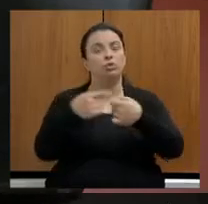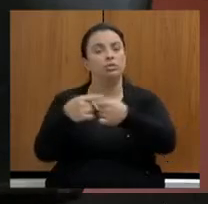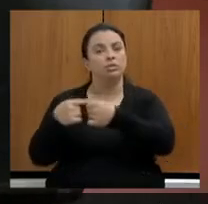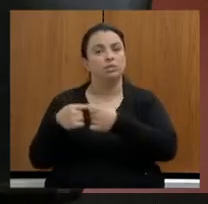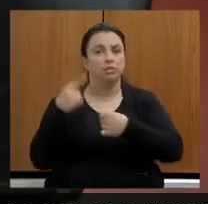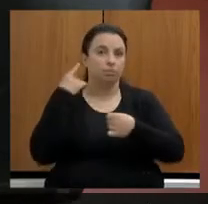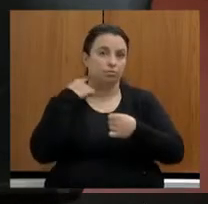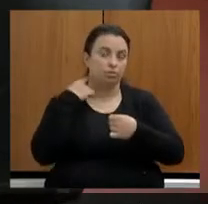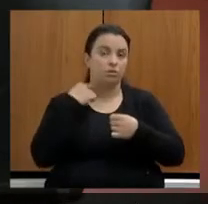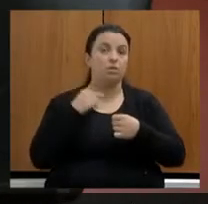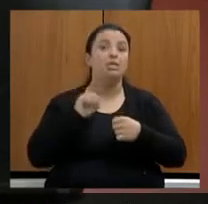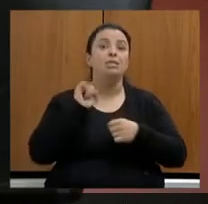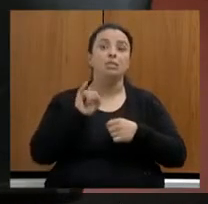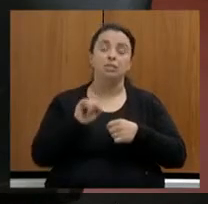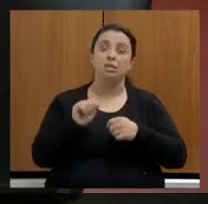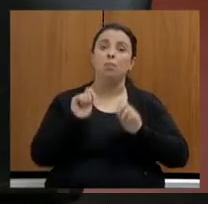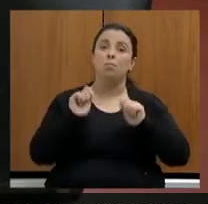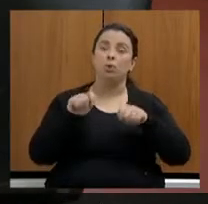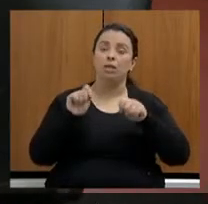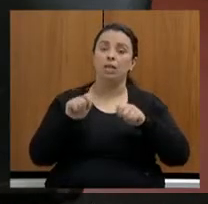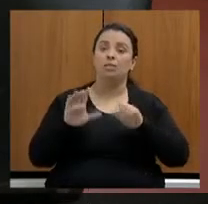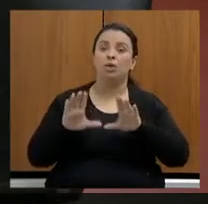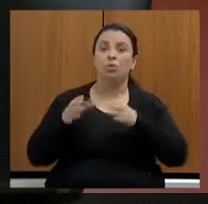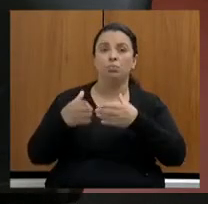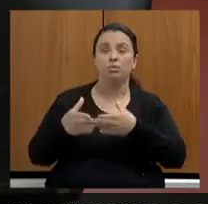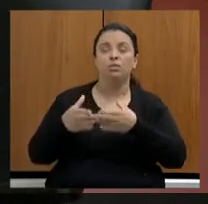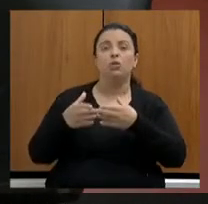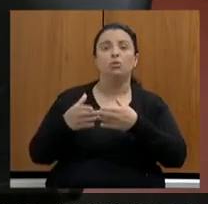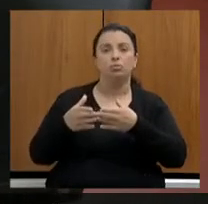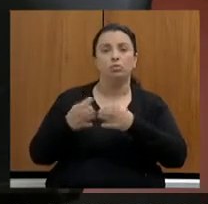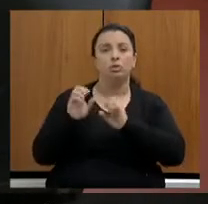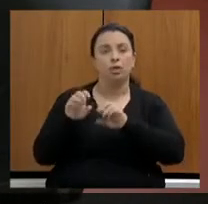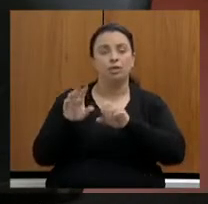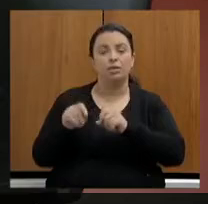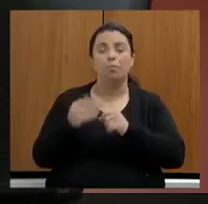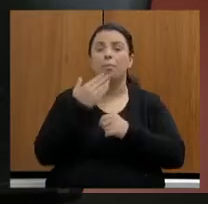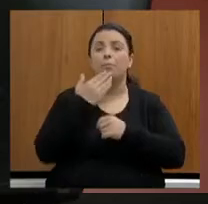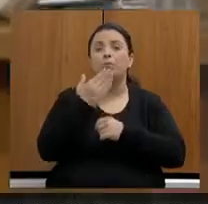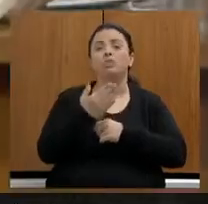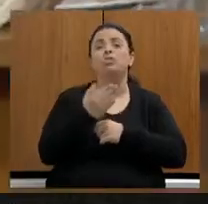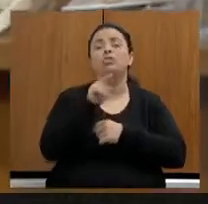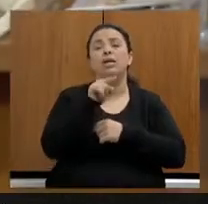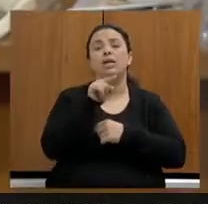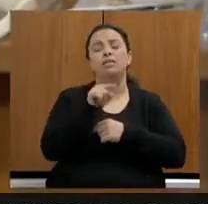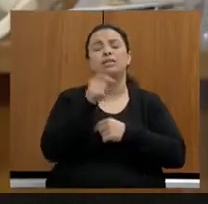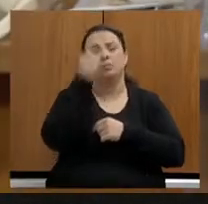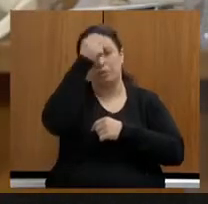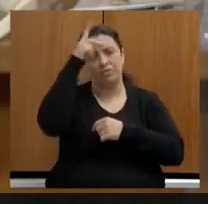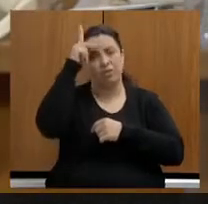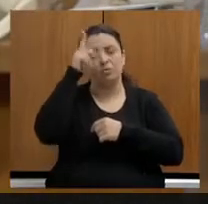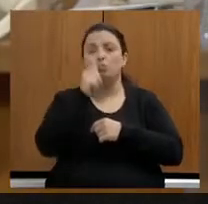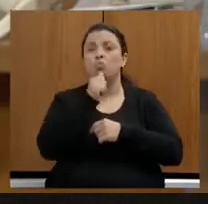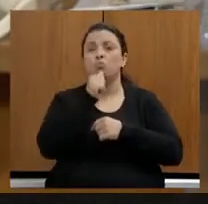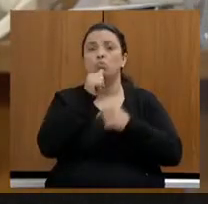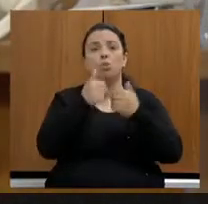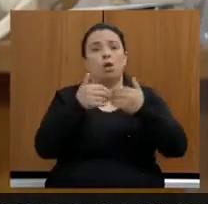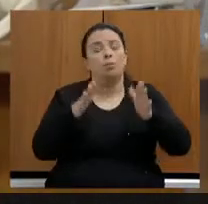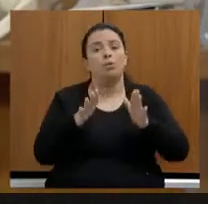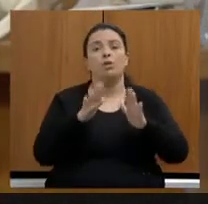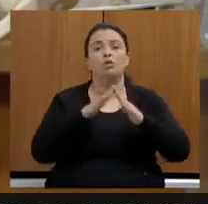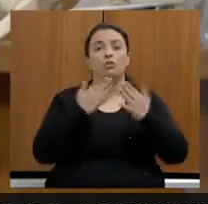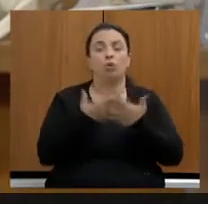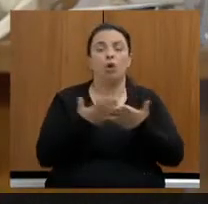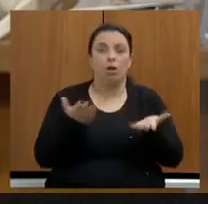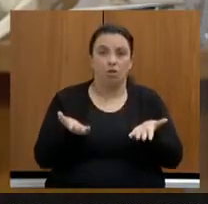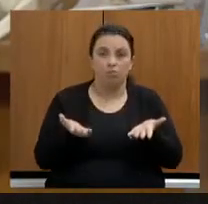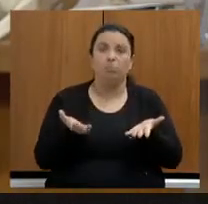gente pudesse contar com a comissão de educação para pedir explicações desses prefeitos desses 97 prefeitos que ainda não reiniciar as atividades do hospital